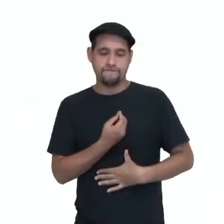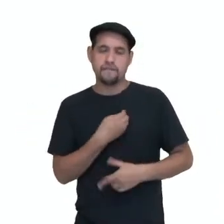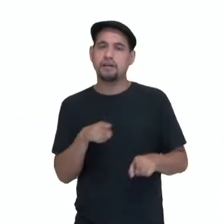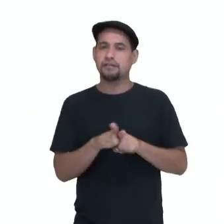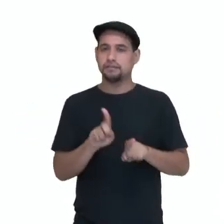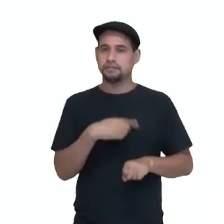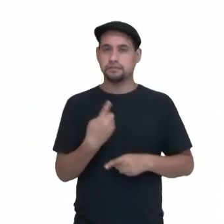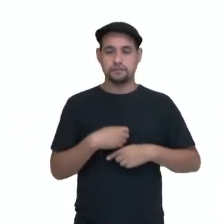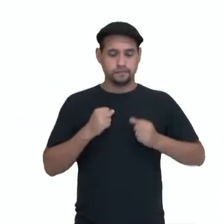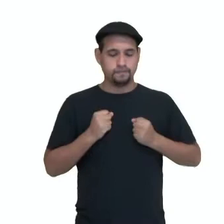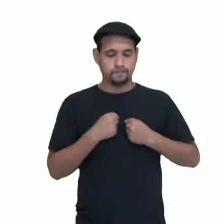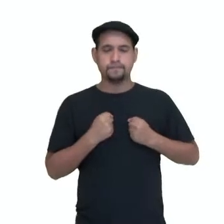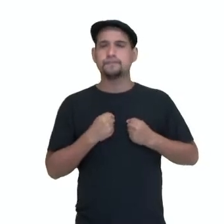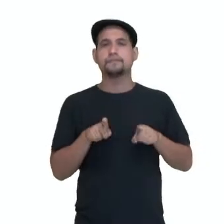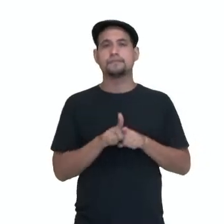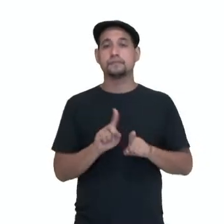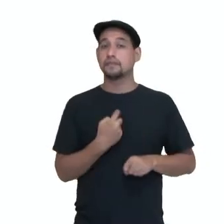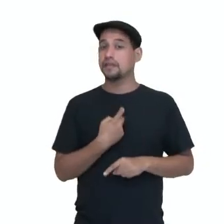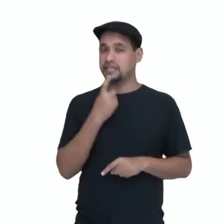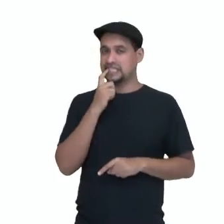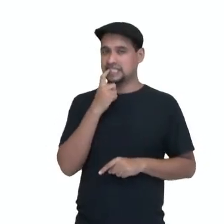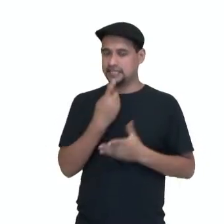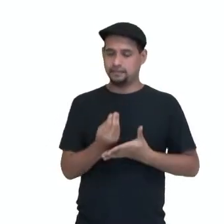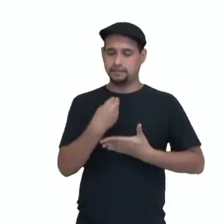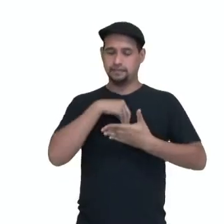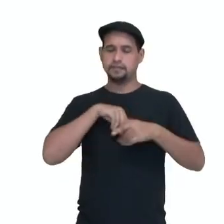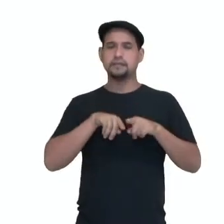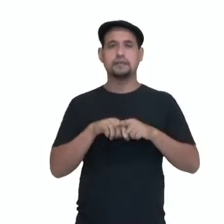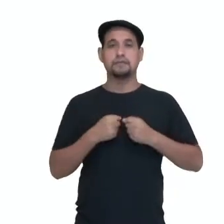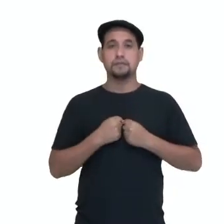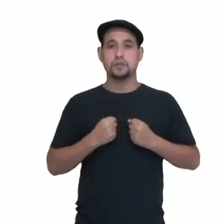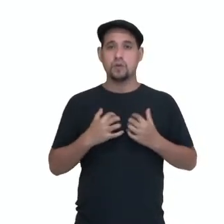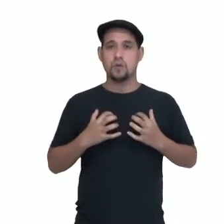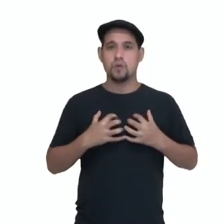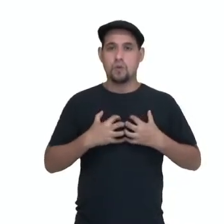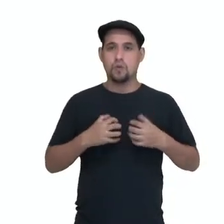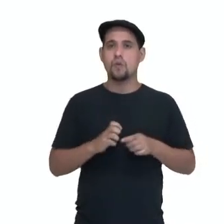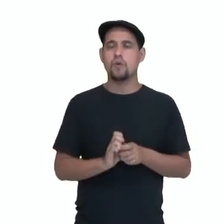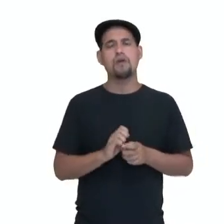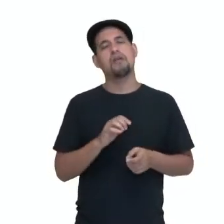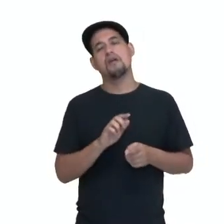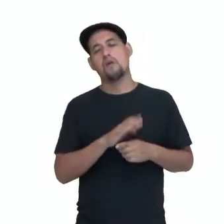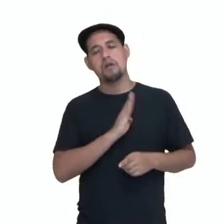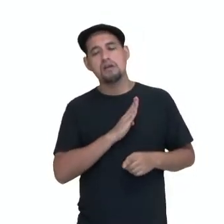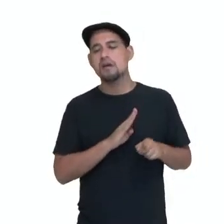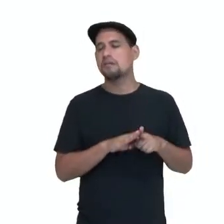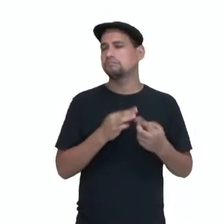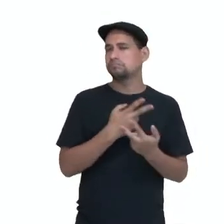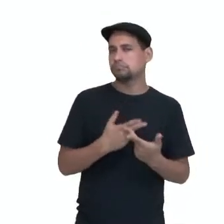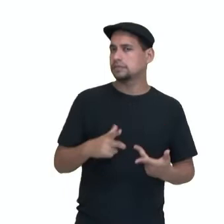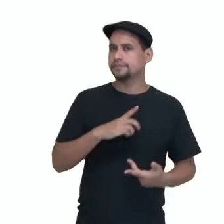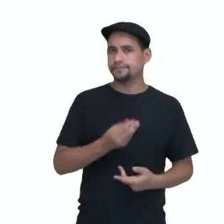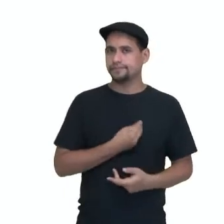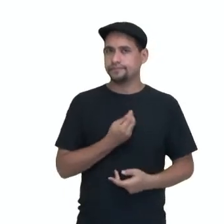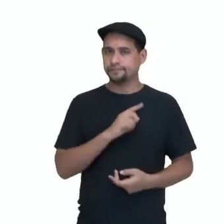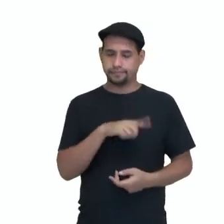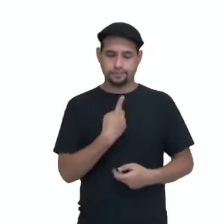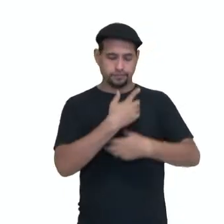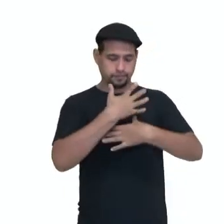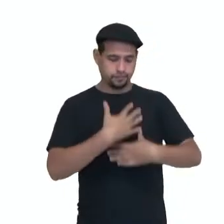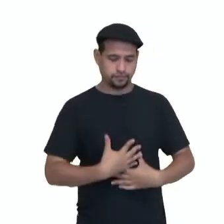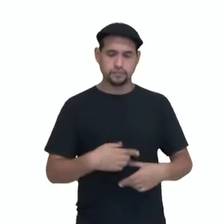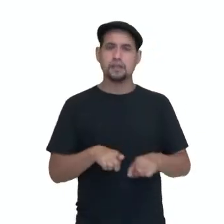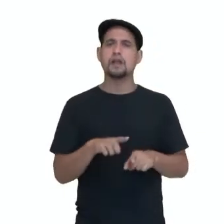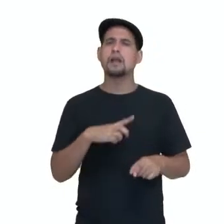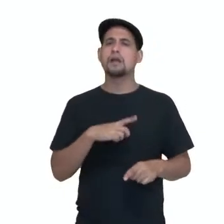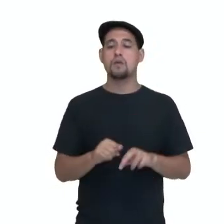caixa torácica e o nosso osso externo, ele protege o coração, pulmão, o fígado, né? São os órgãos vitais do nosso corpo. Ele